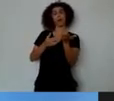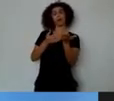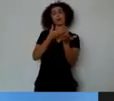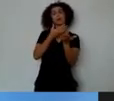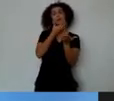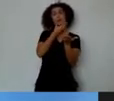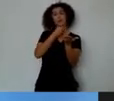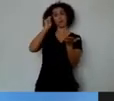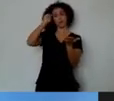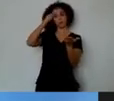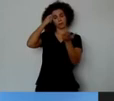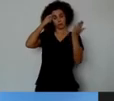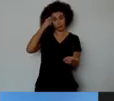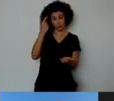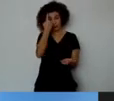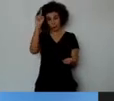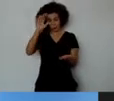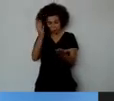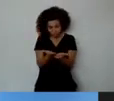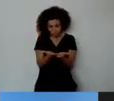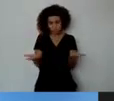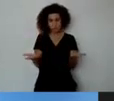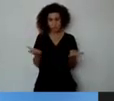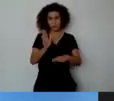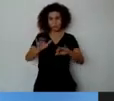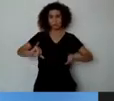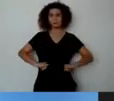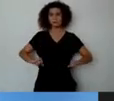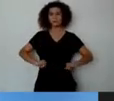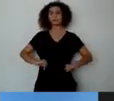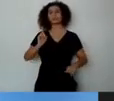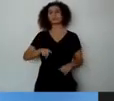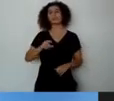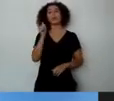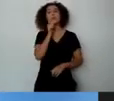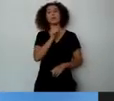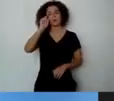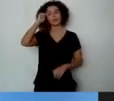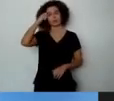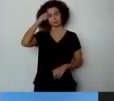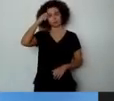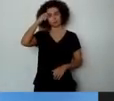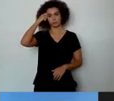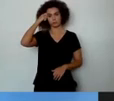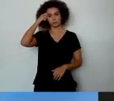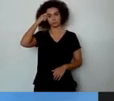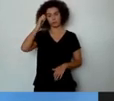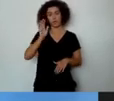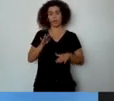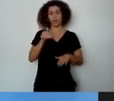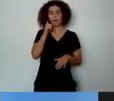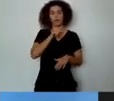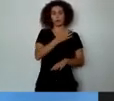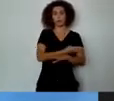é a que mais sofre, é a que mais tem a opressão que é naturalizada, porque, às vezes, a mulher branca ela tem aquela coisa